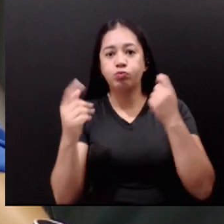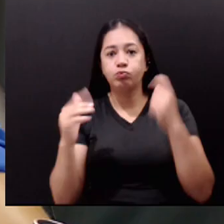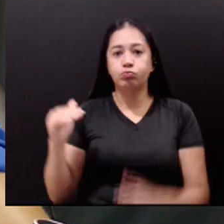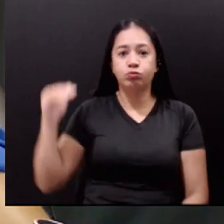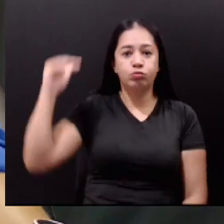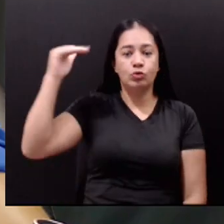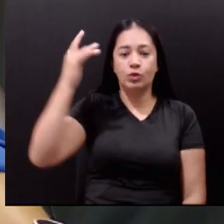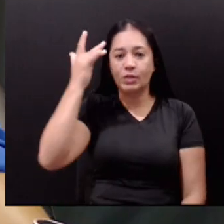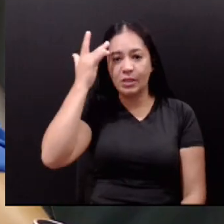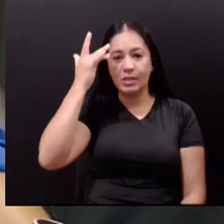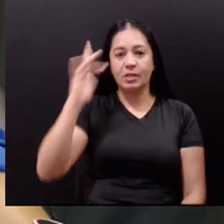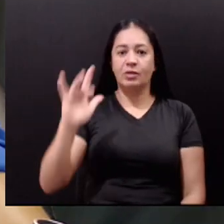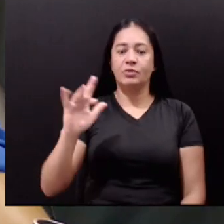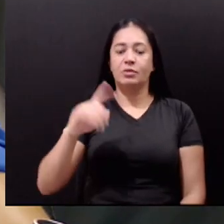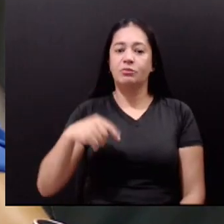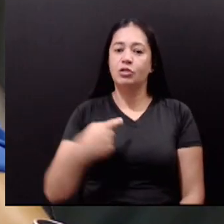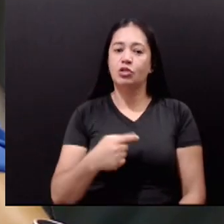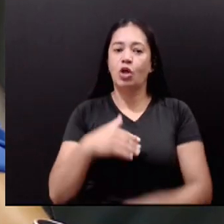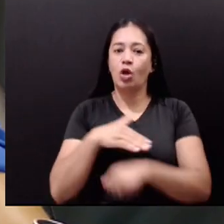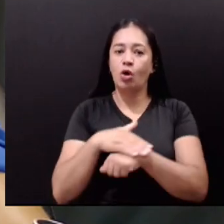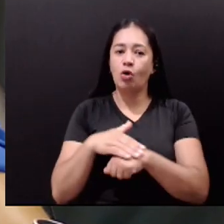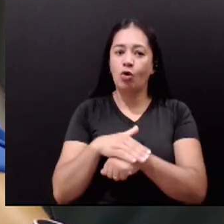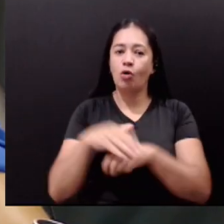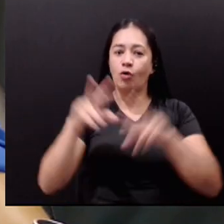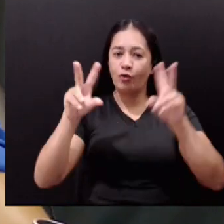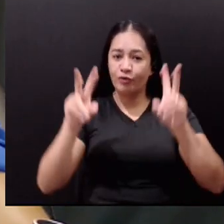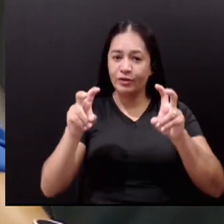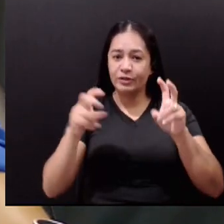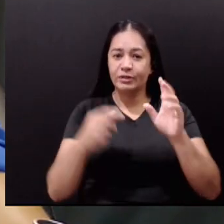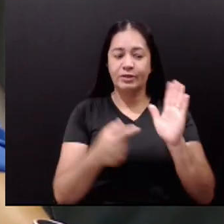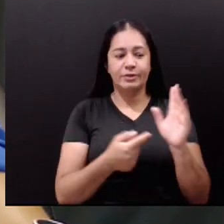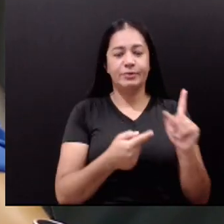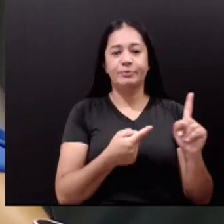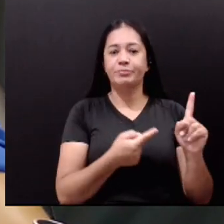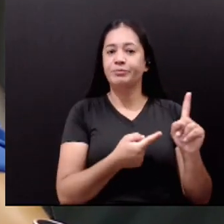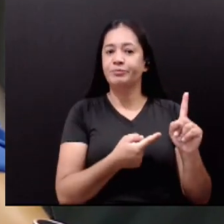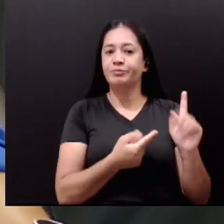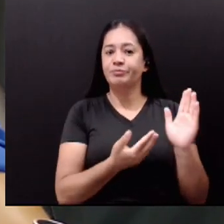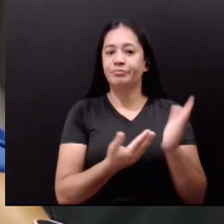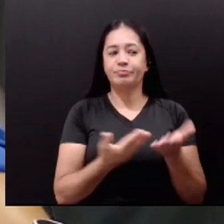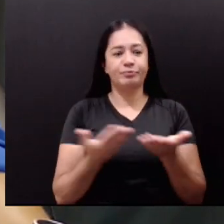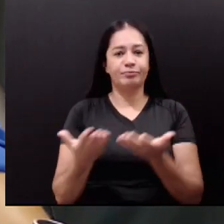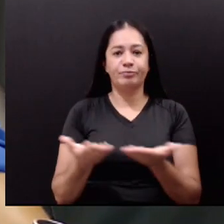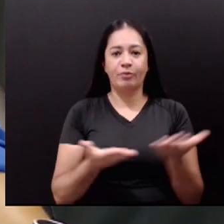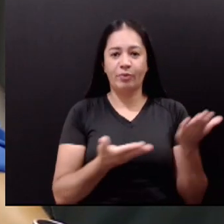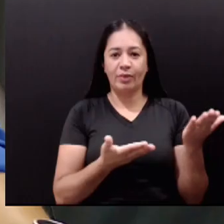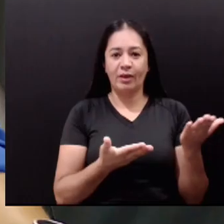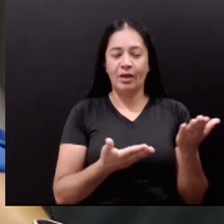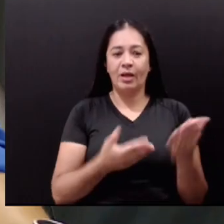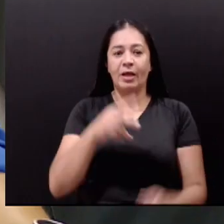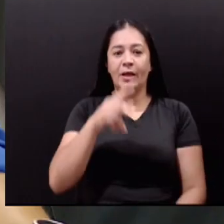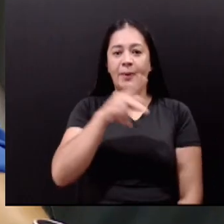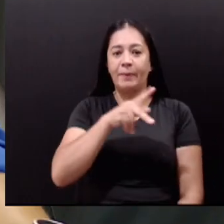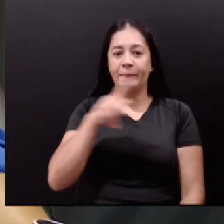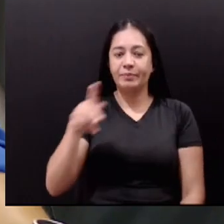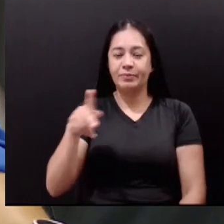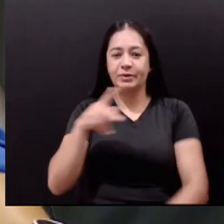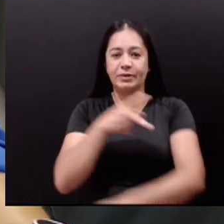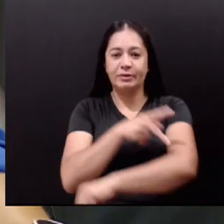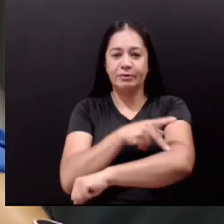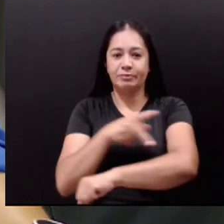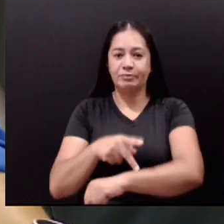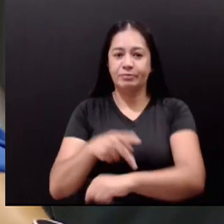sobre isso, eu apresento a vocês, nossos telespectadores, a psicopedagoga e pedagoga especialista em jovens